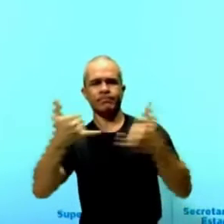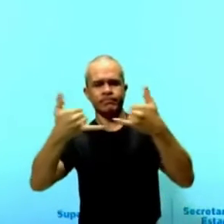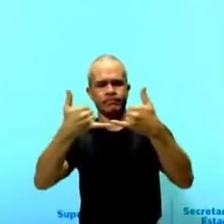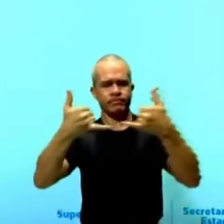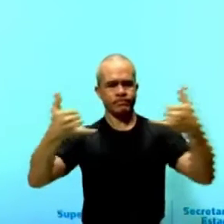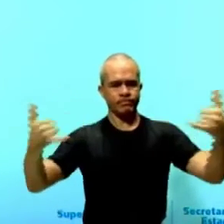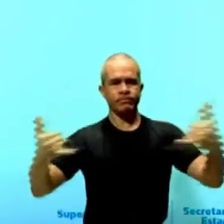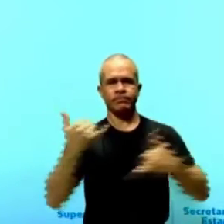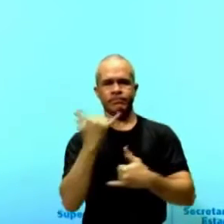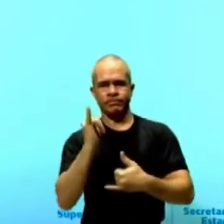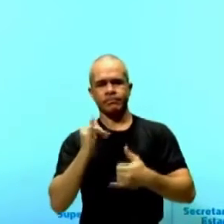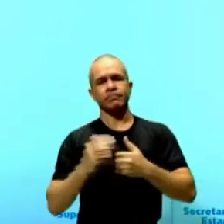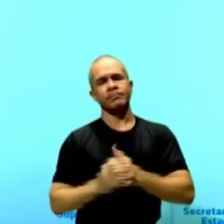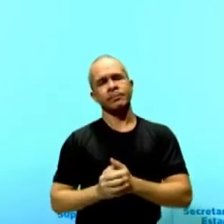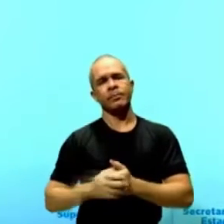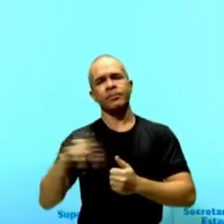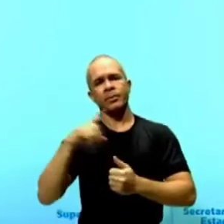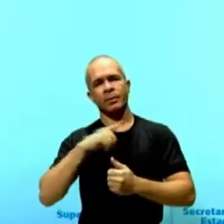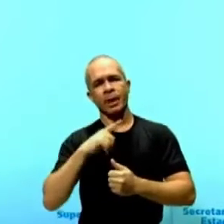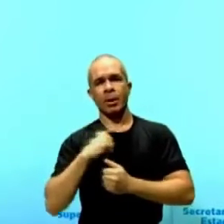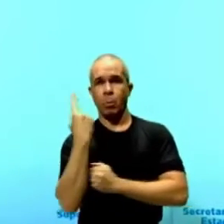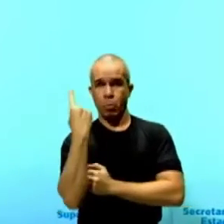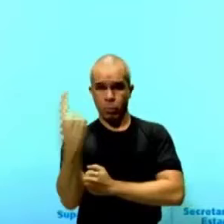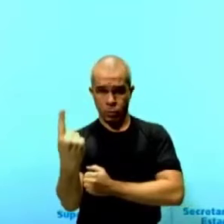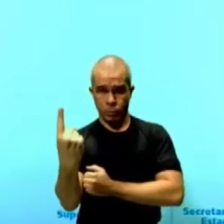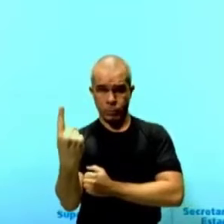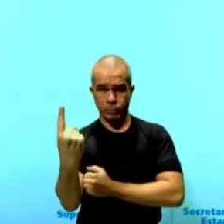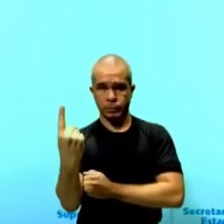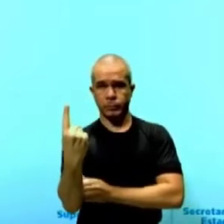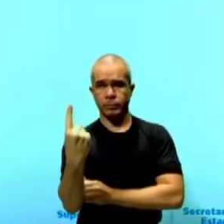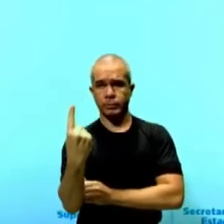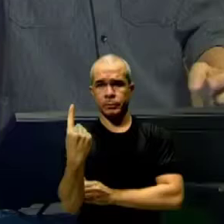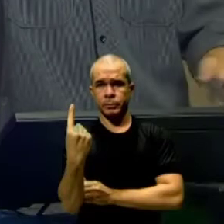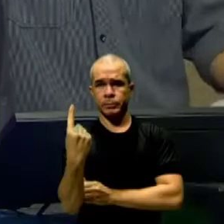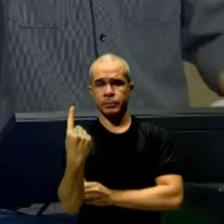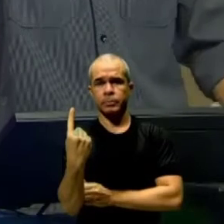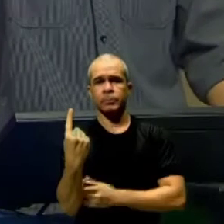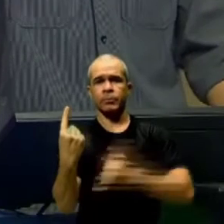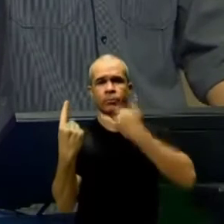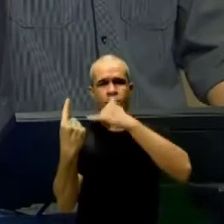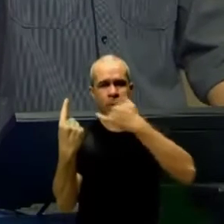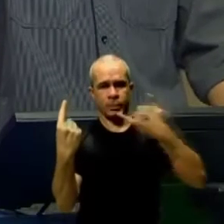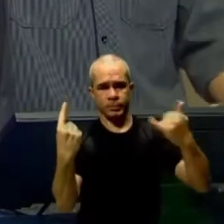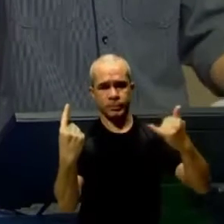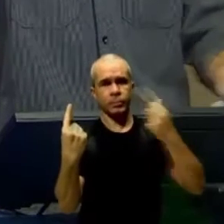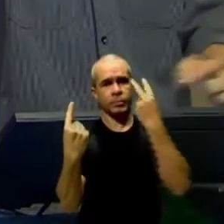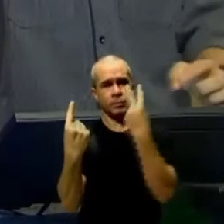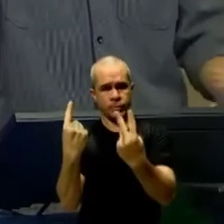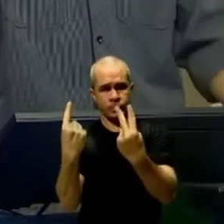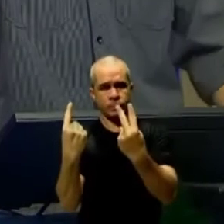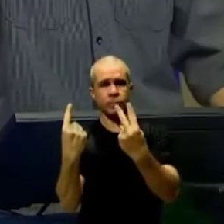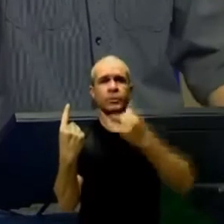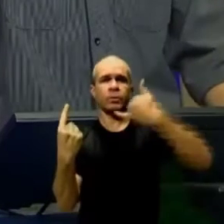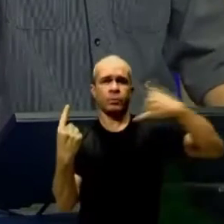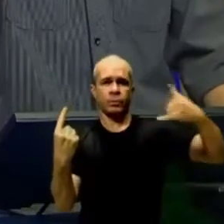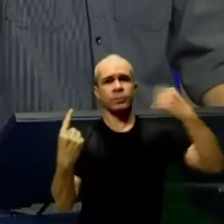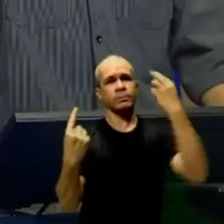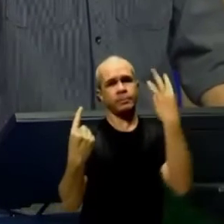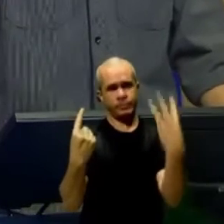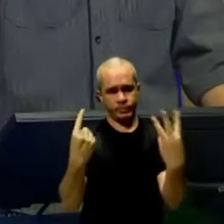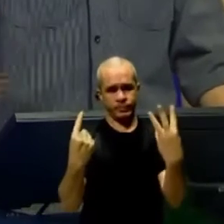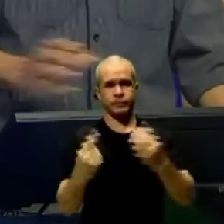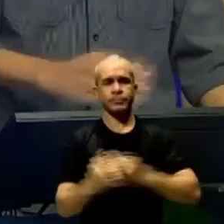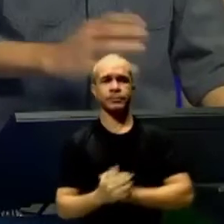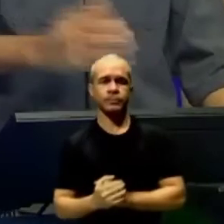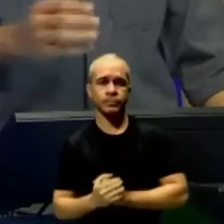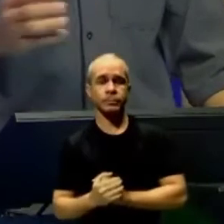beleza? E aí eu tenho uma corrente passando por 1, uma corrente passando por 2 e uma corrente passando por 3.